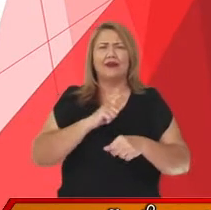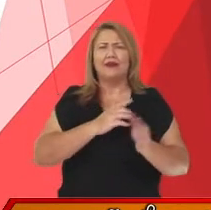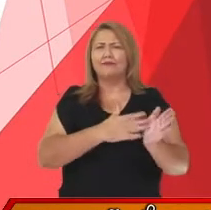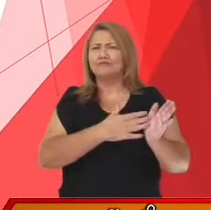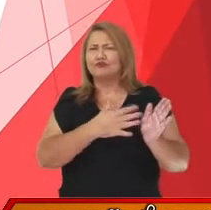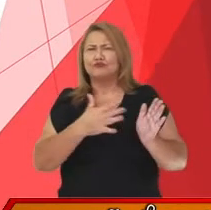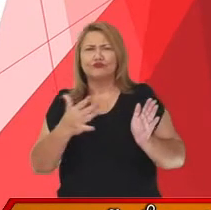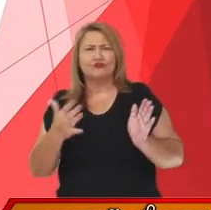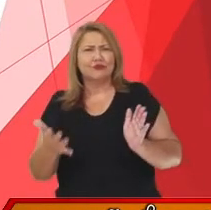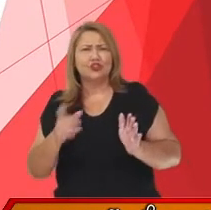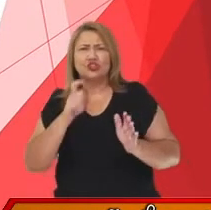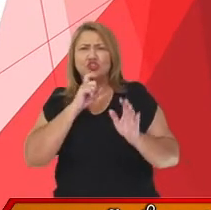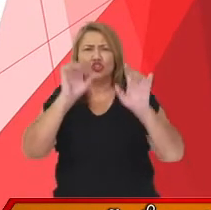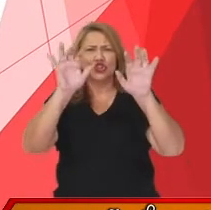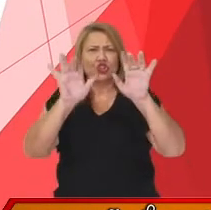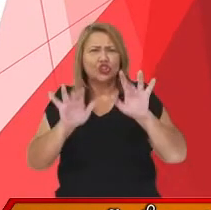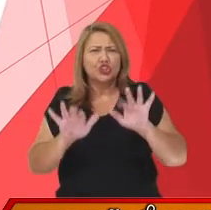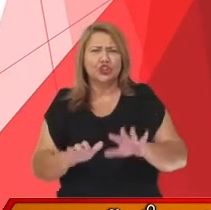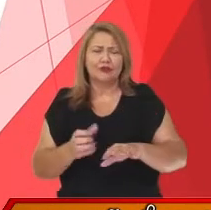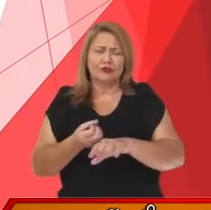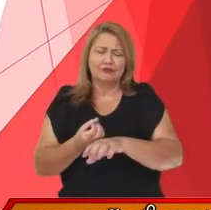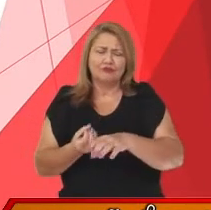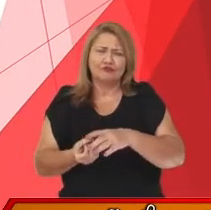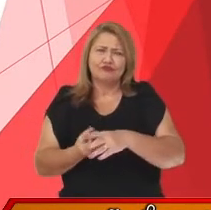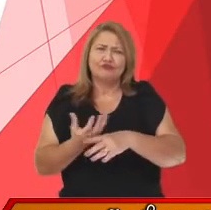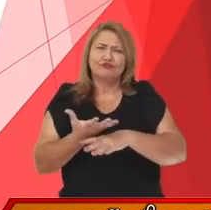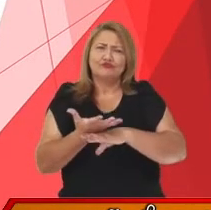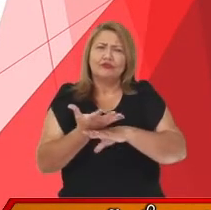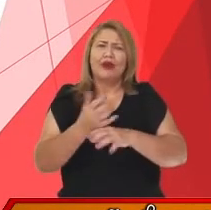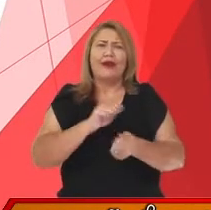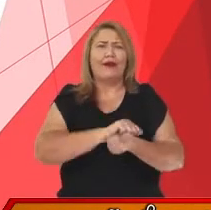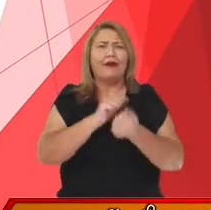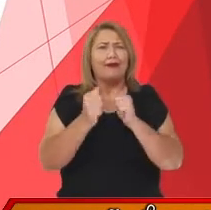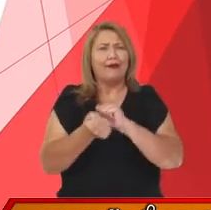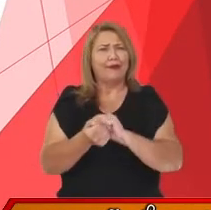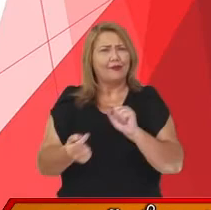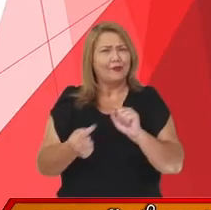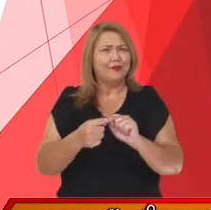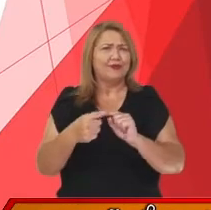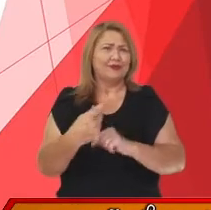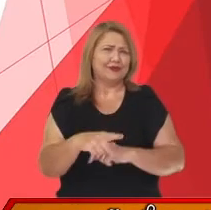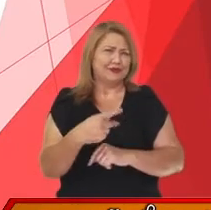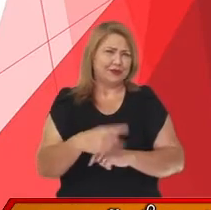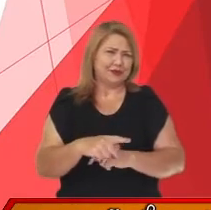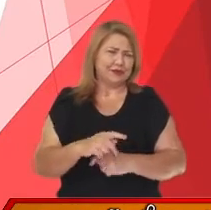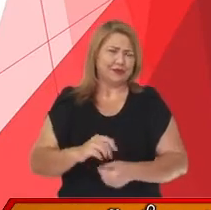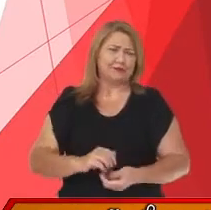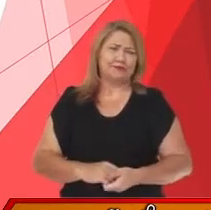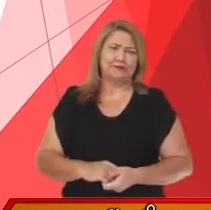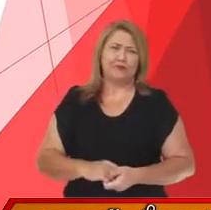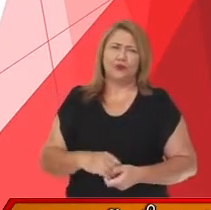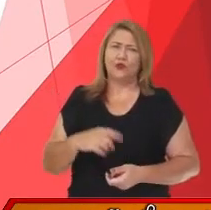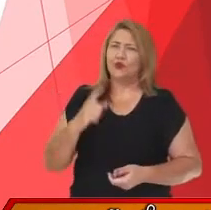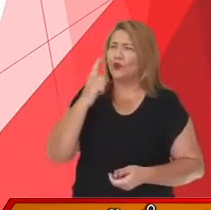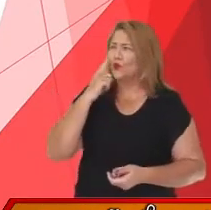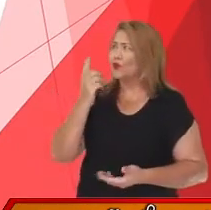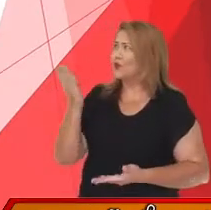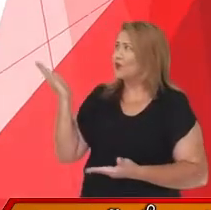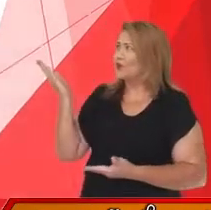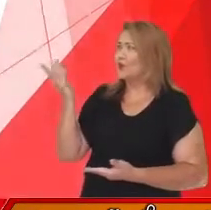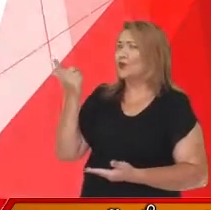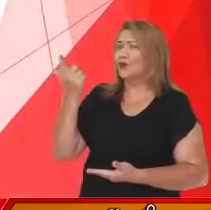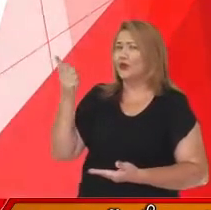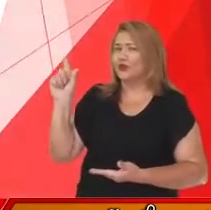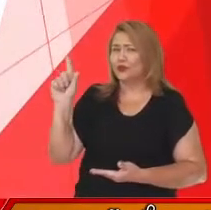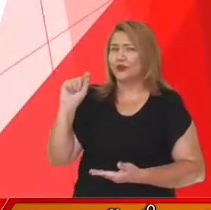é preciso compreender que a vegetação tem que ser adaptada a essas condições climáticas a próxima aí que nós vamos